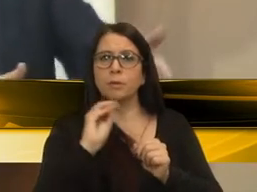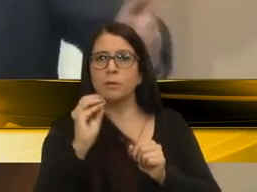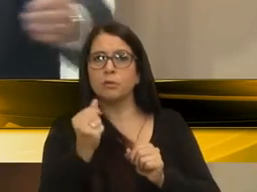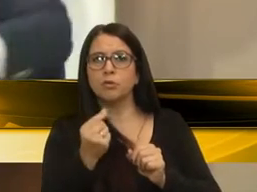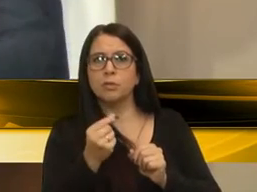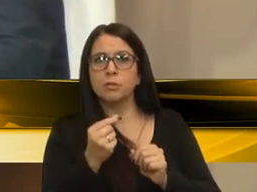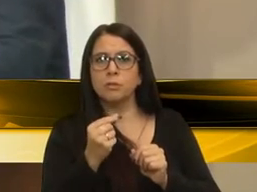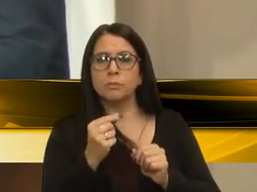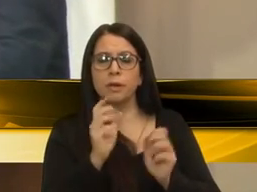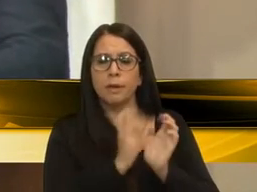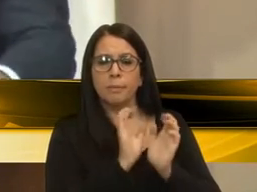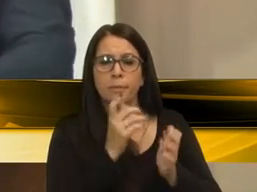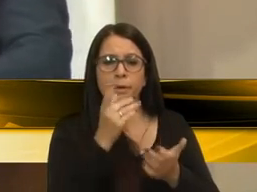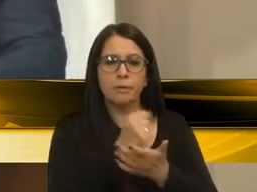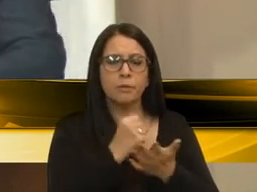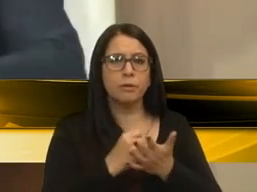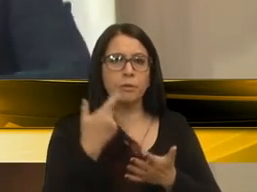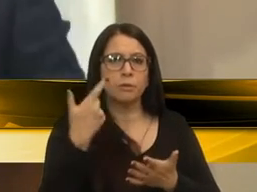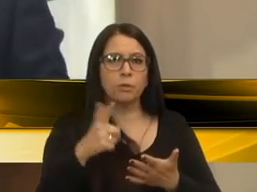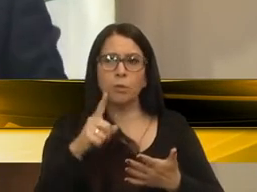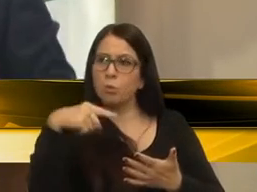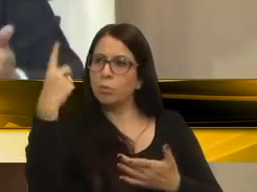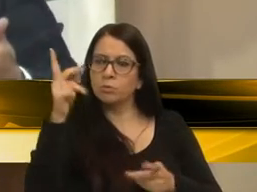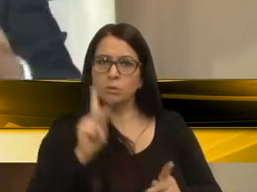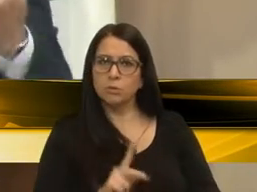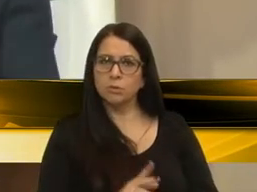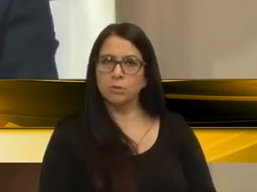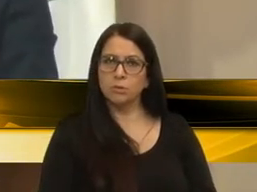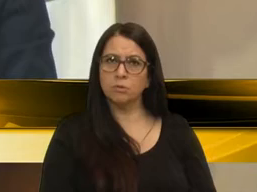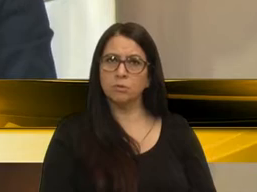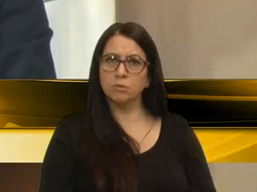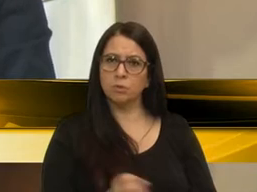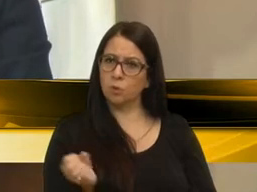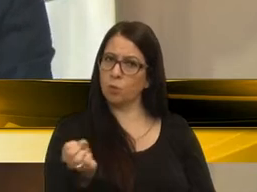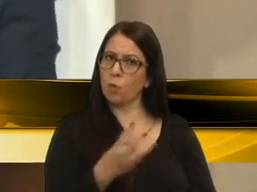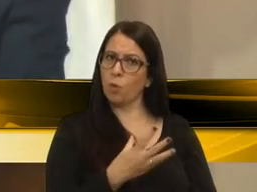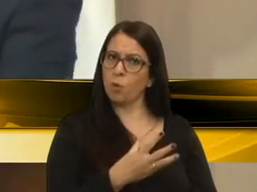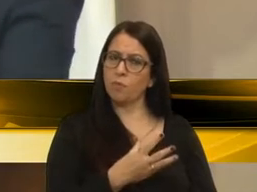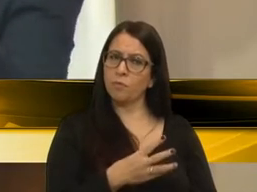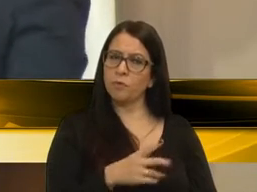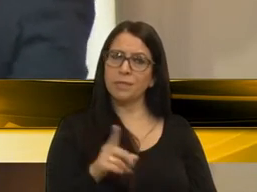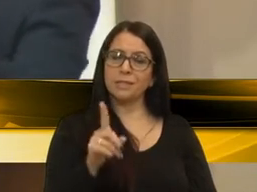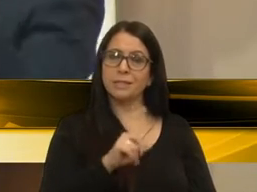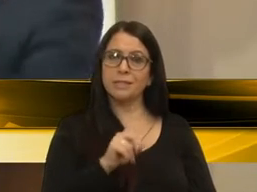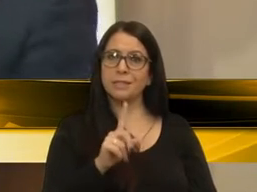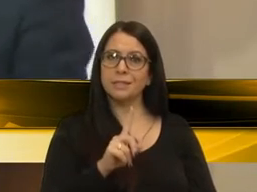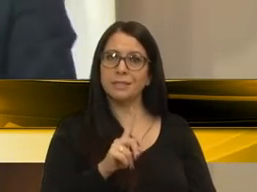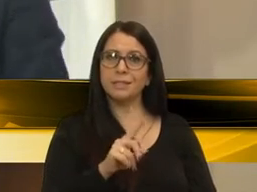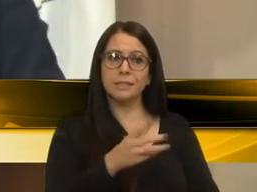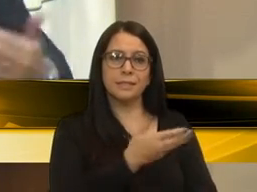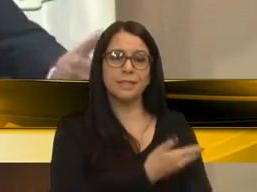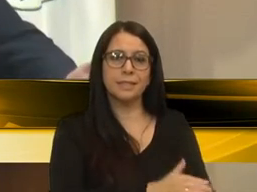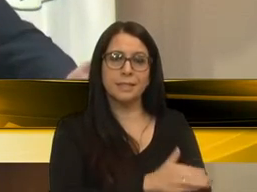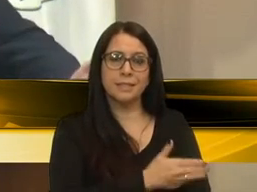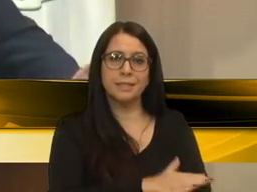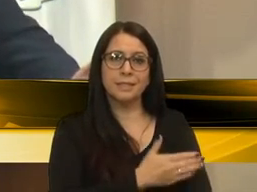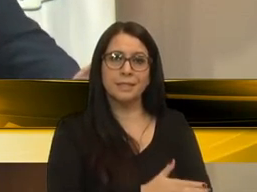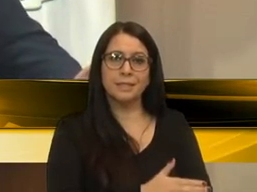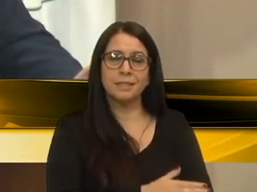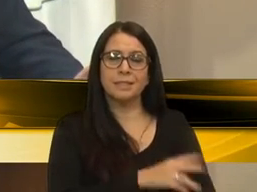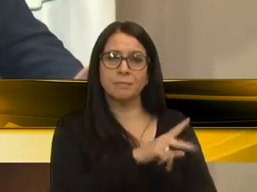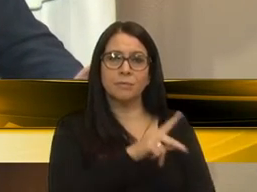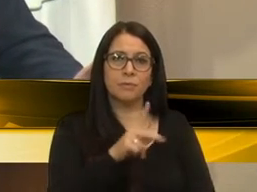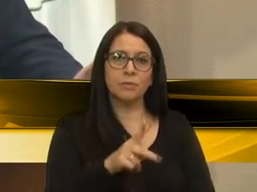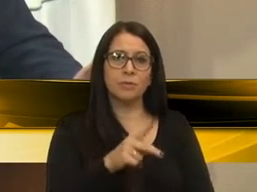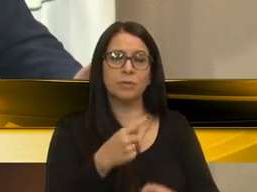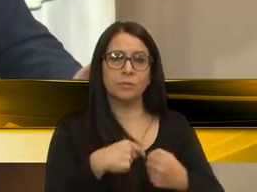dinheiro para que a PAI contrate pessoas novas e que ainda dê treinamento para